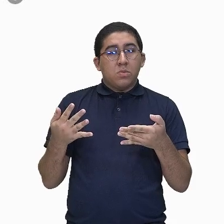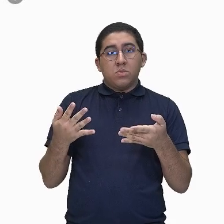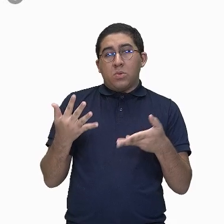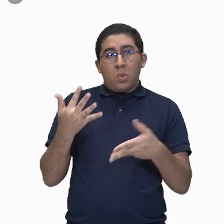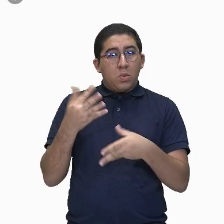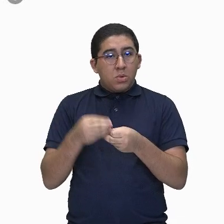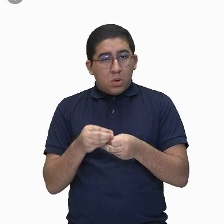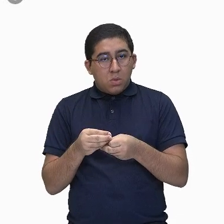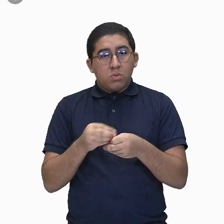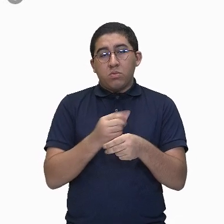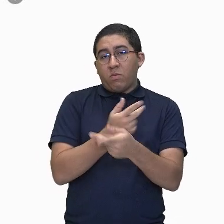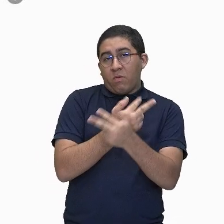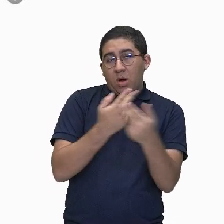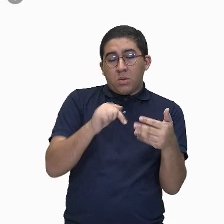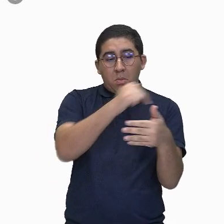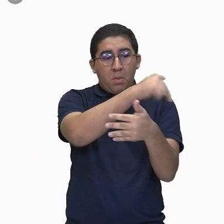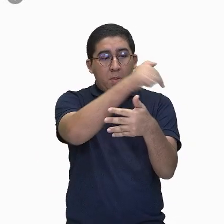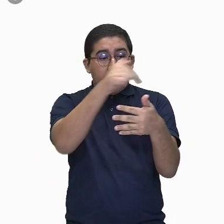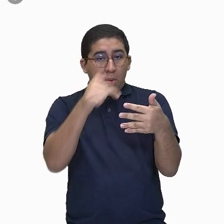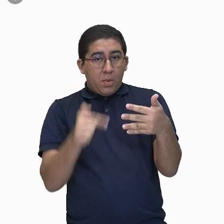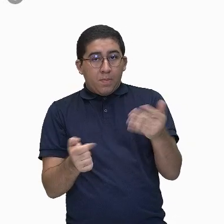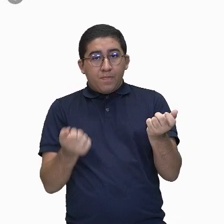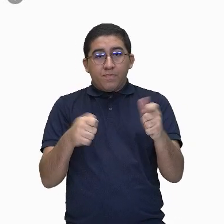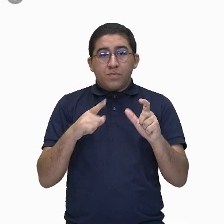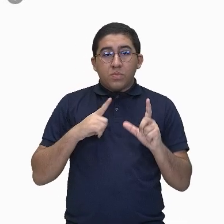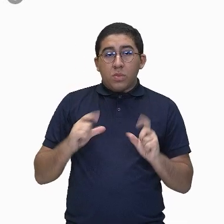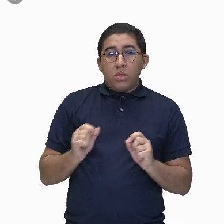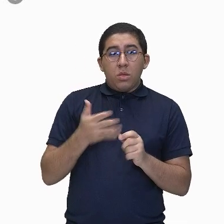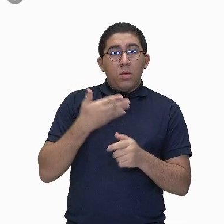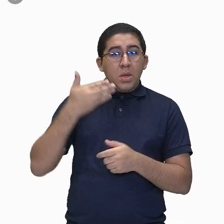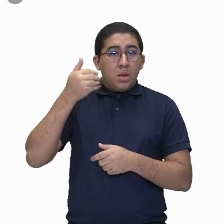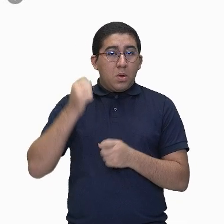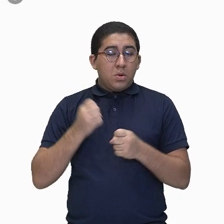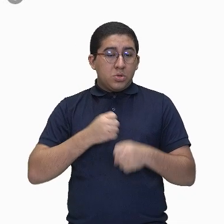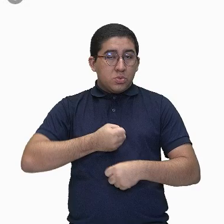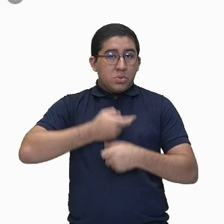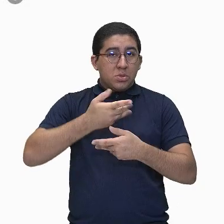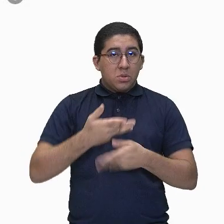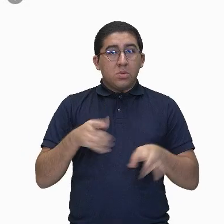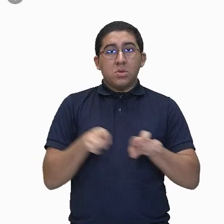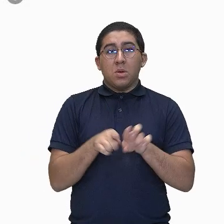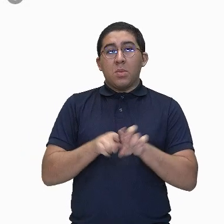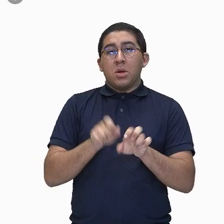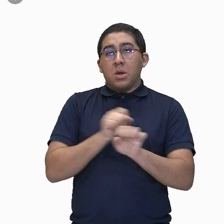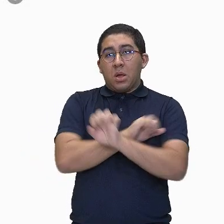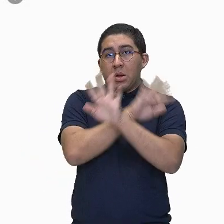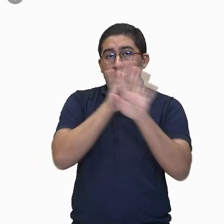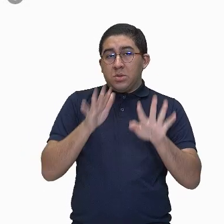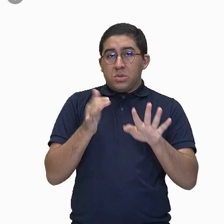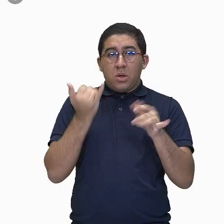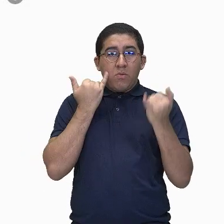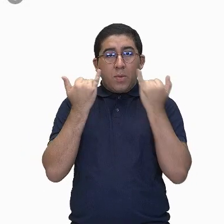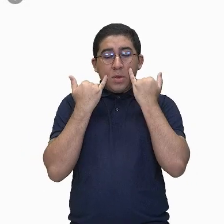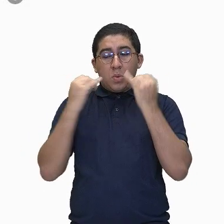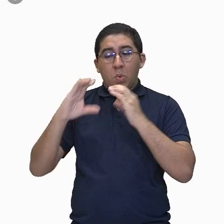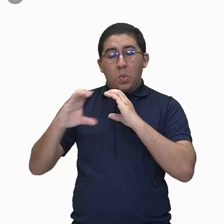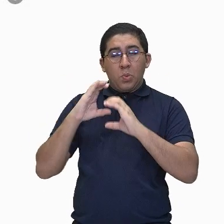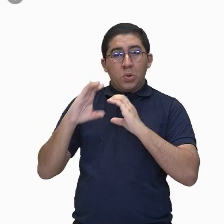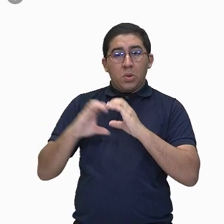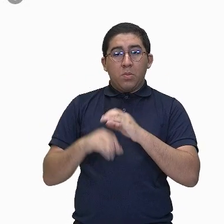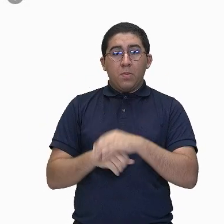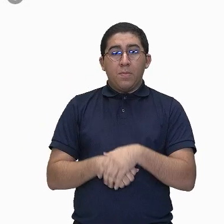conclusão, permitindo maior riqueza expressiva e clareza na comunicação.